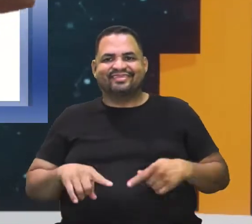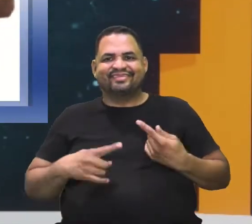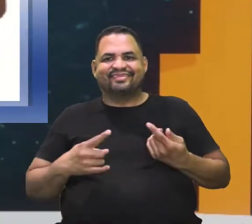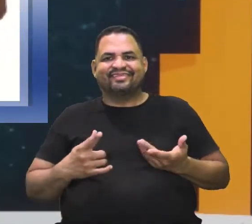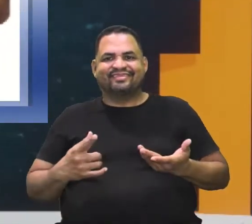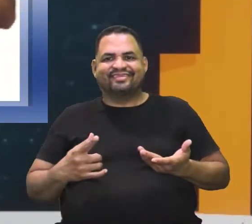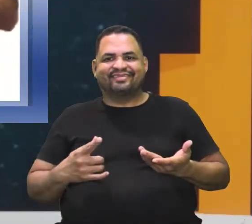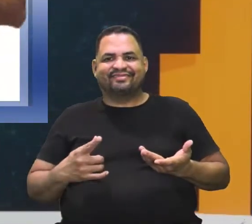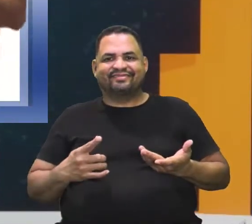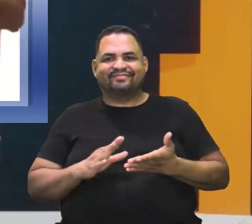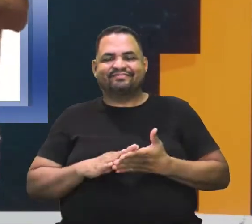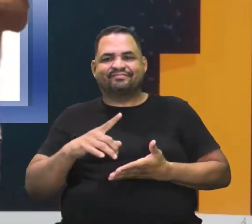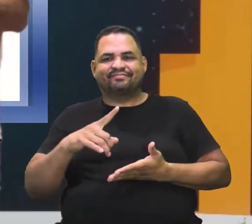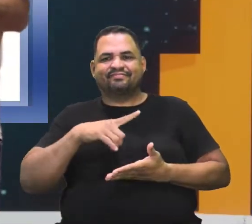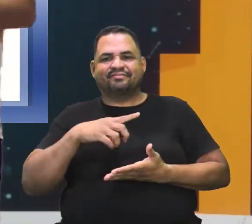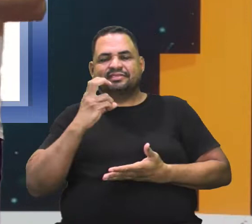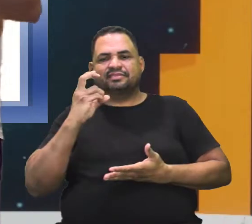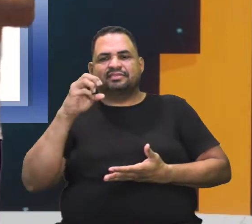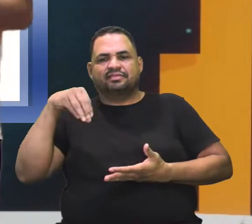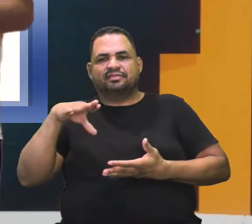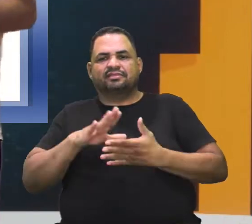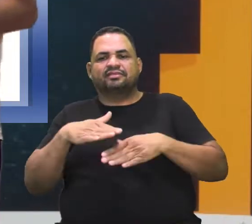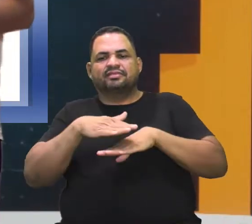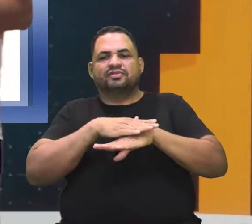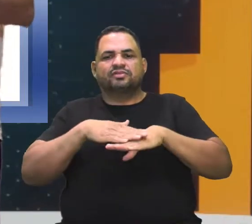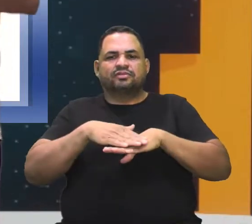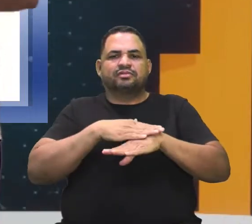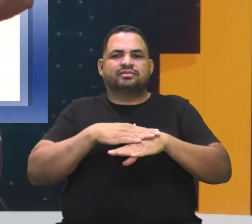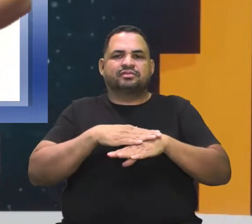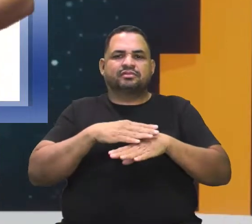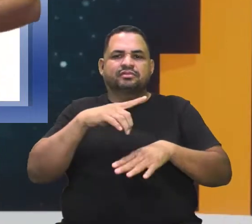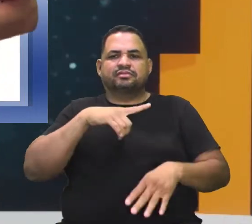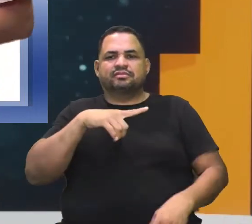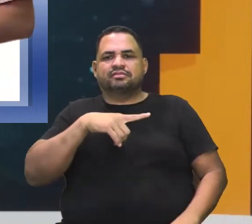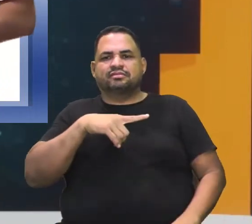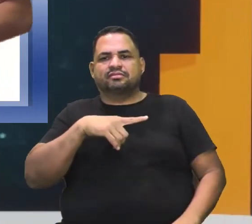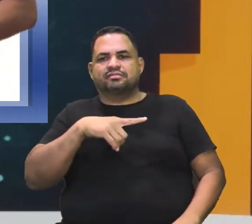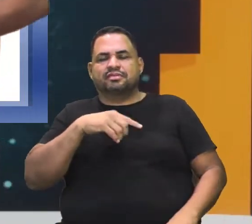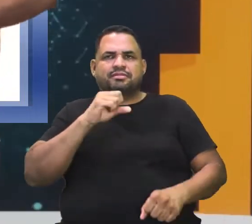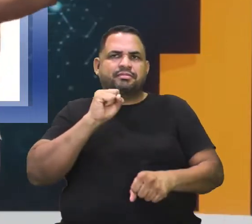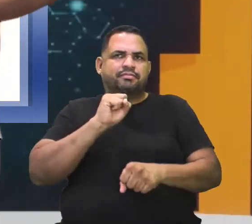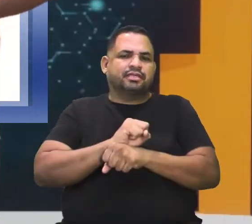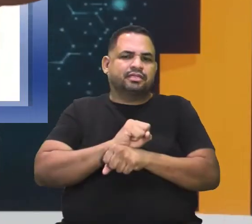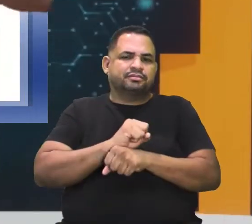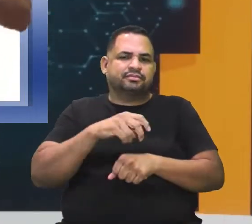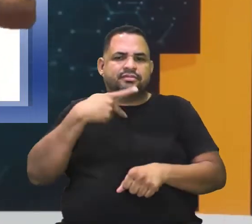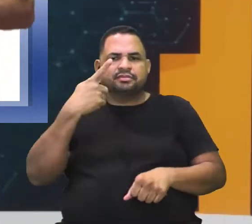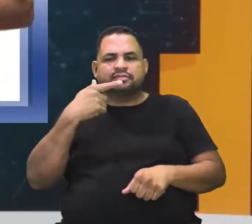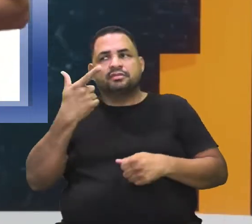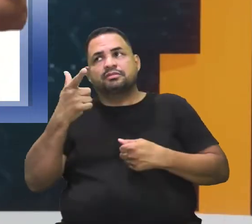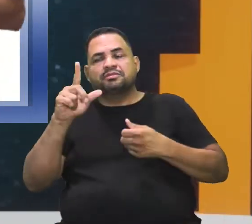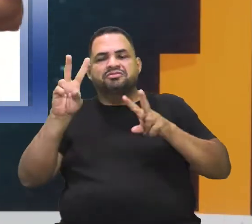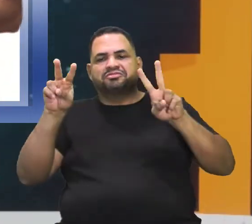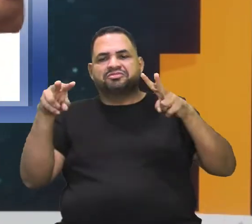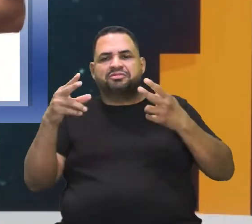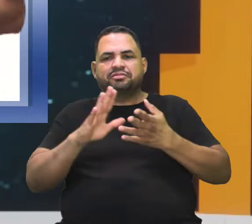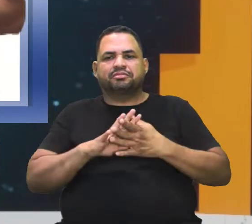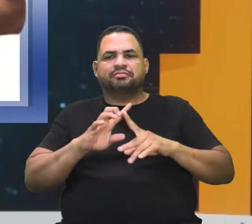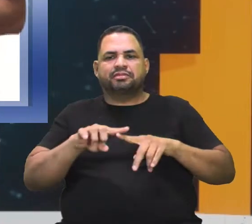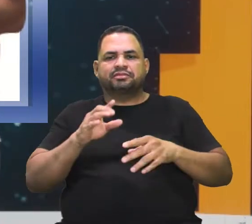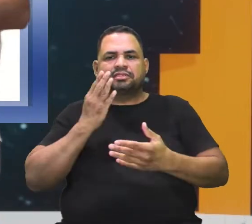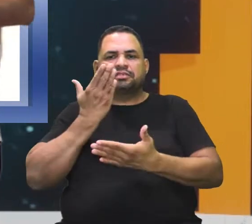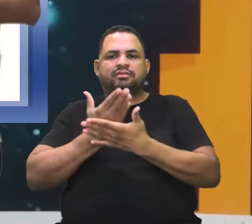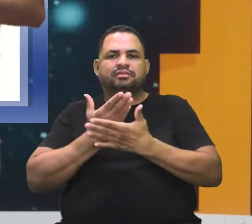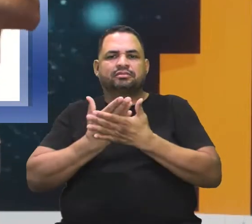Depois a gente vai... Então, quer dizer, tem aí uns 5 minutos que essa conversa depois. Tem lá umas pausas também para falar de alguma outra coisa, mas de